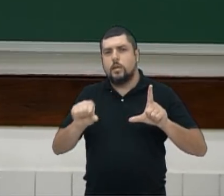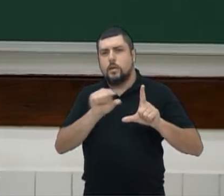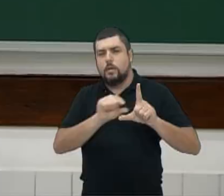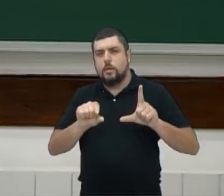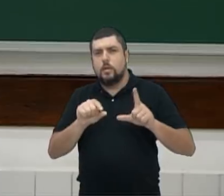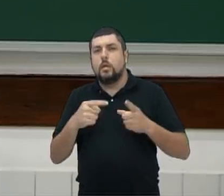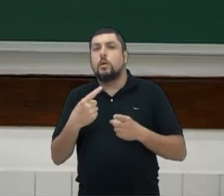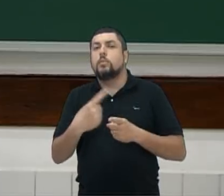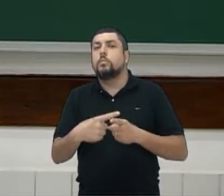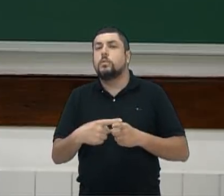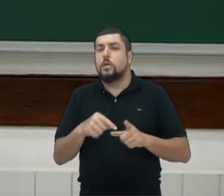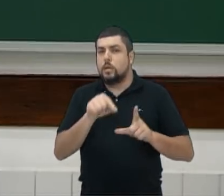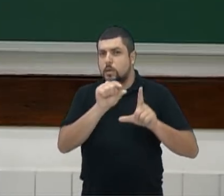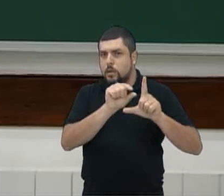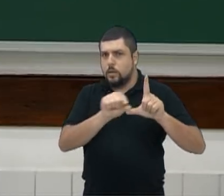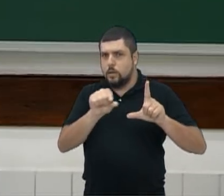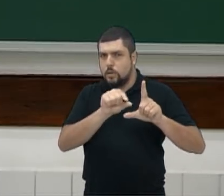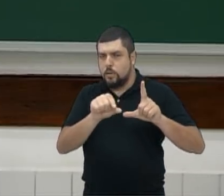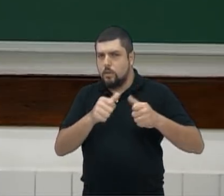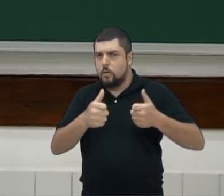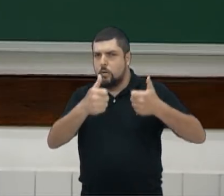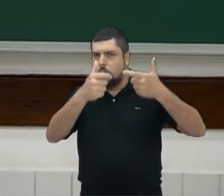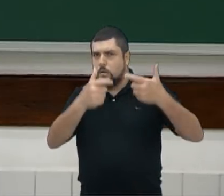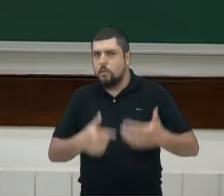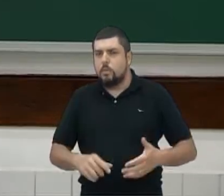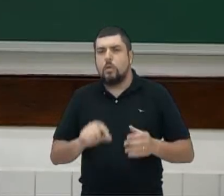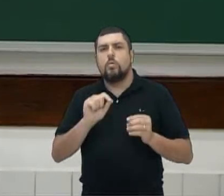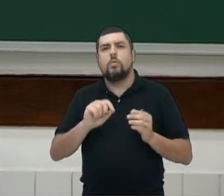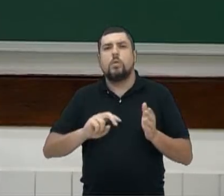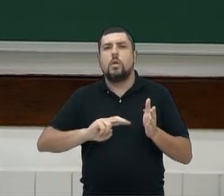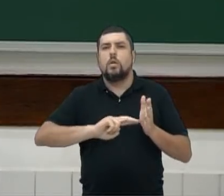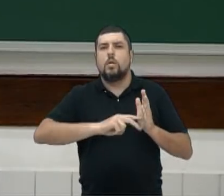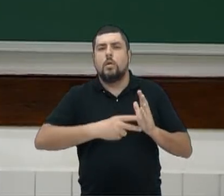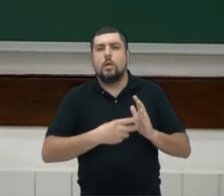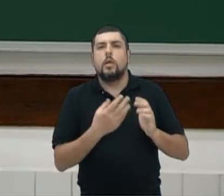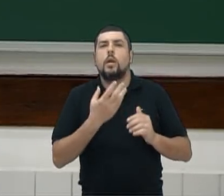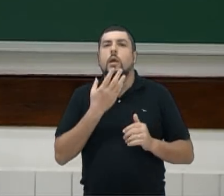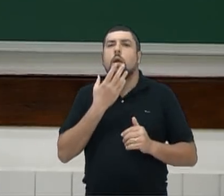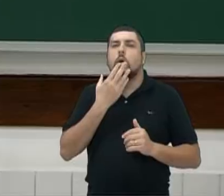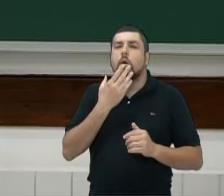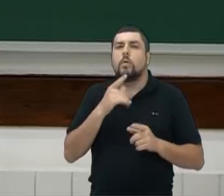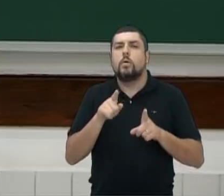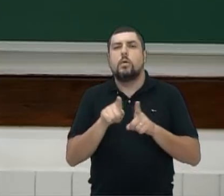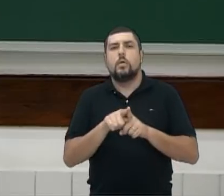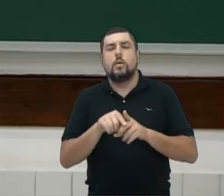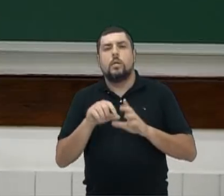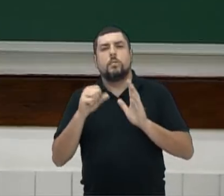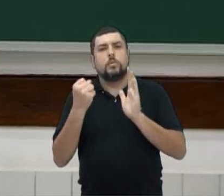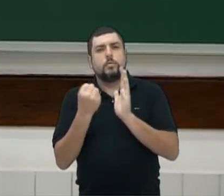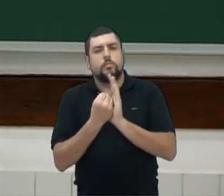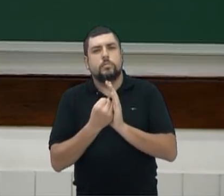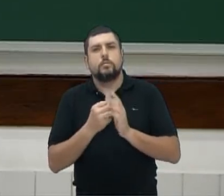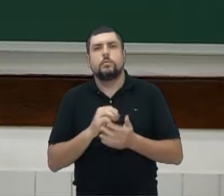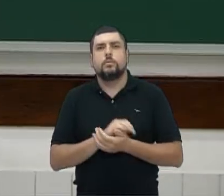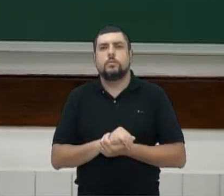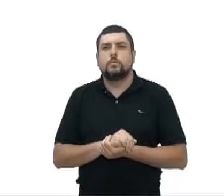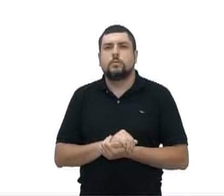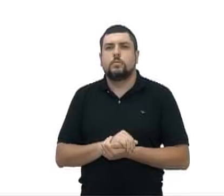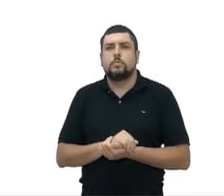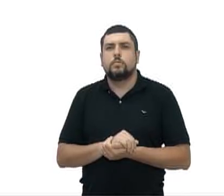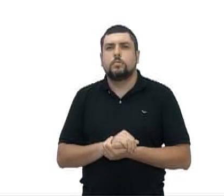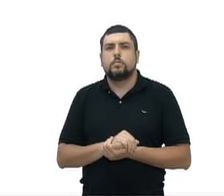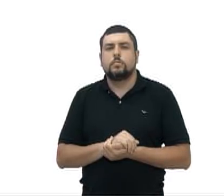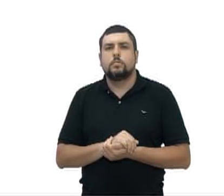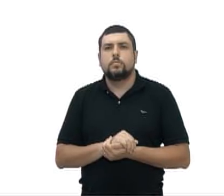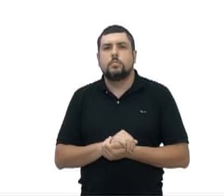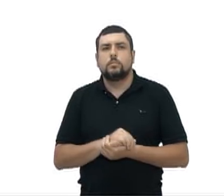do mapa que vai indicar para você o significado das cores e dos símbolos utilizados nesse mapa. Nesse mapa que está aparecendo na tela para